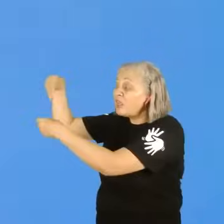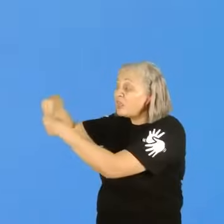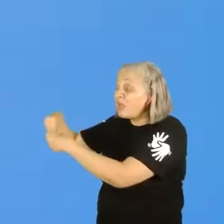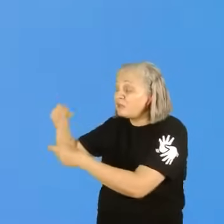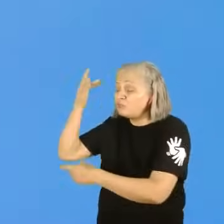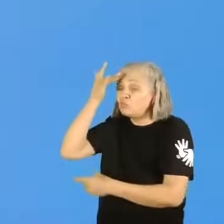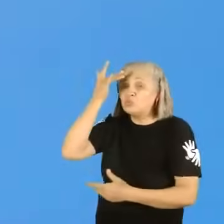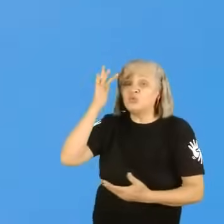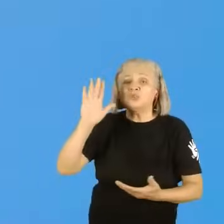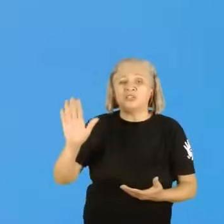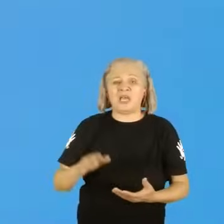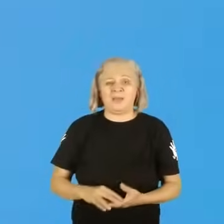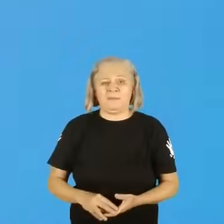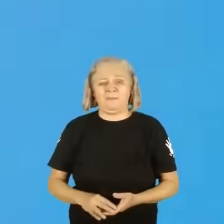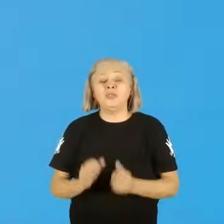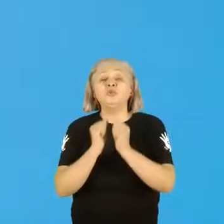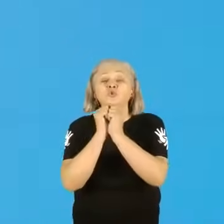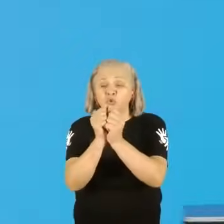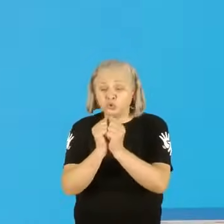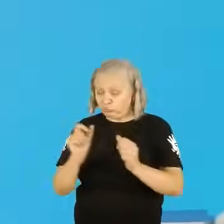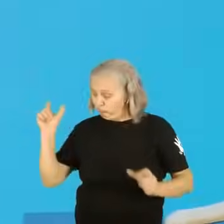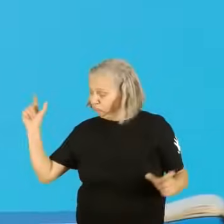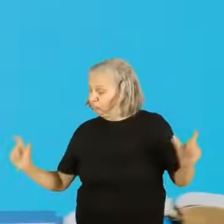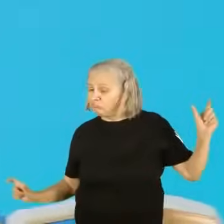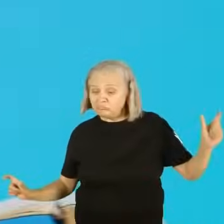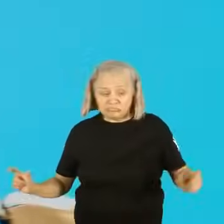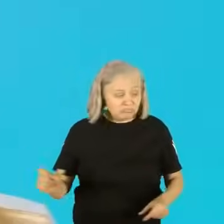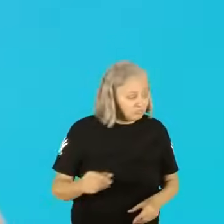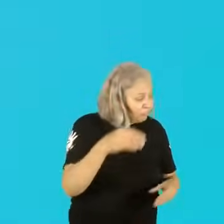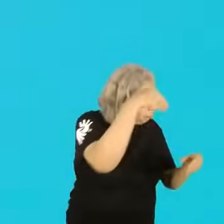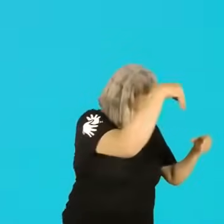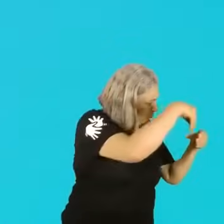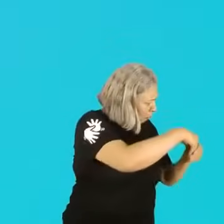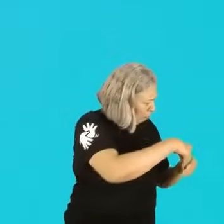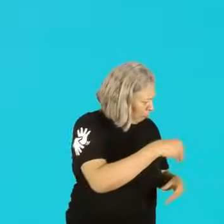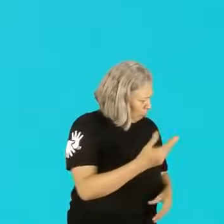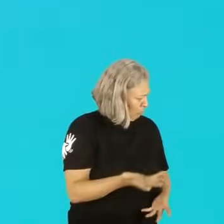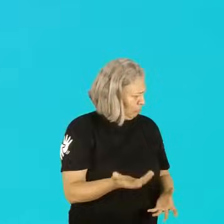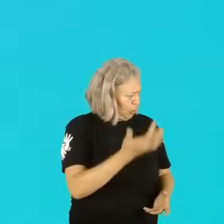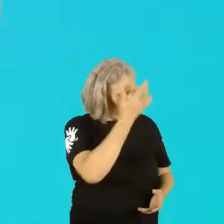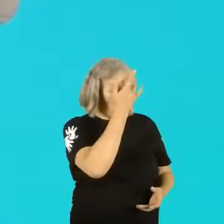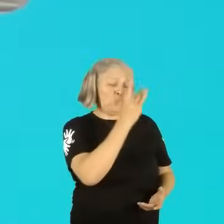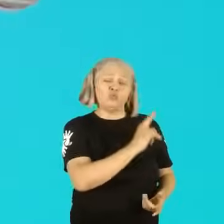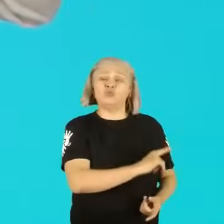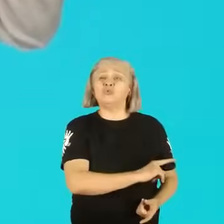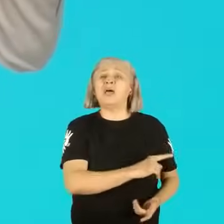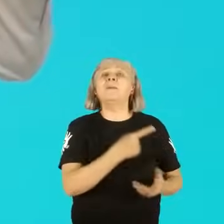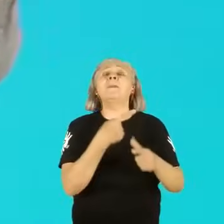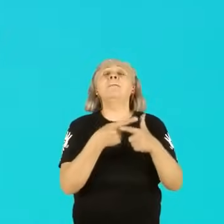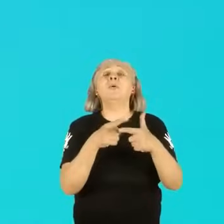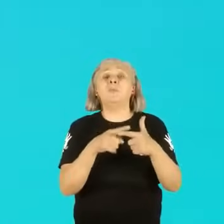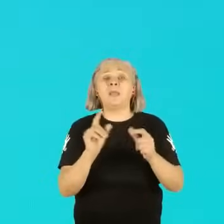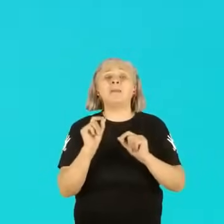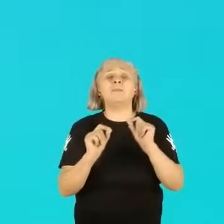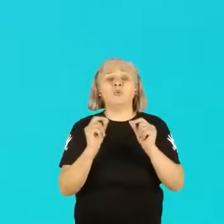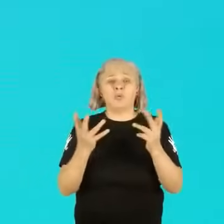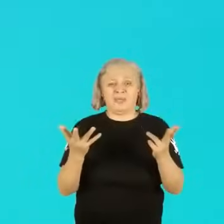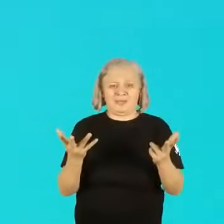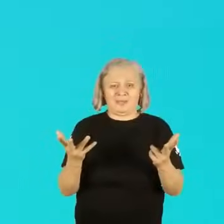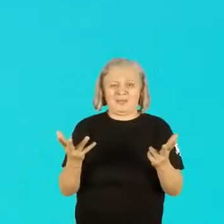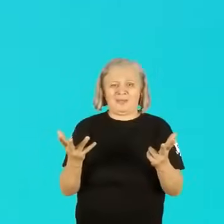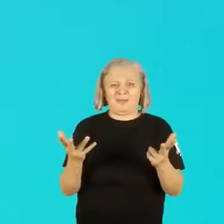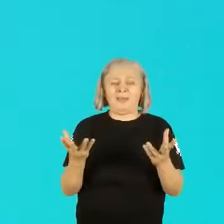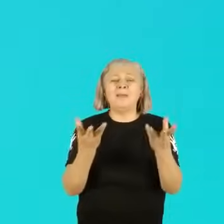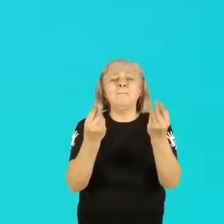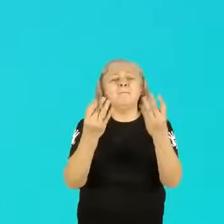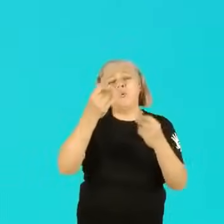No meio de uma multidão, nós encontramos mundos distintos.